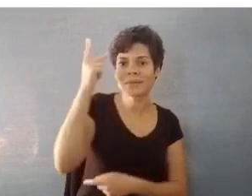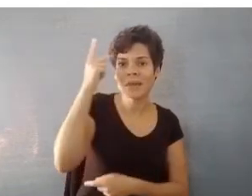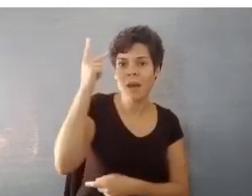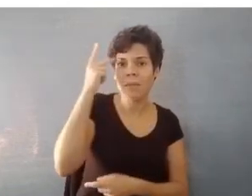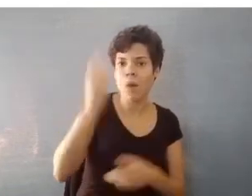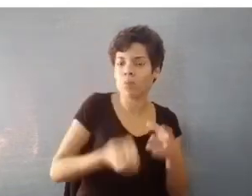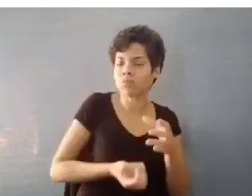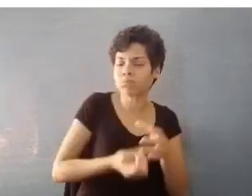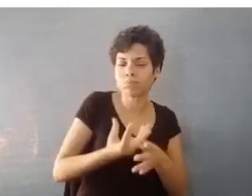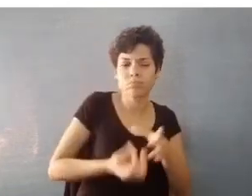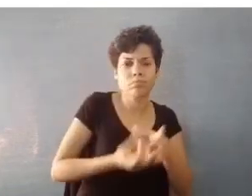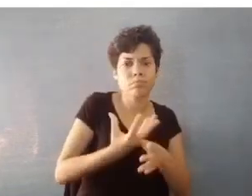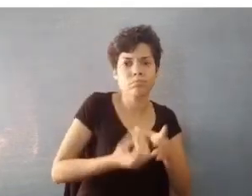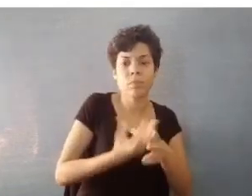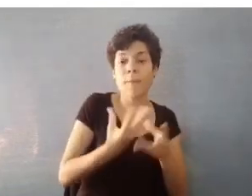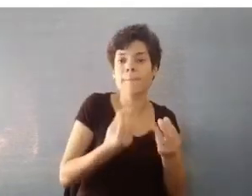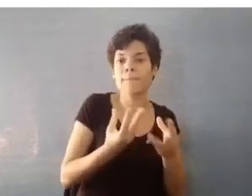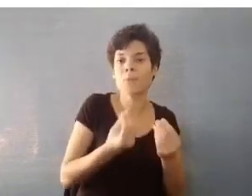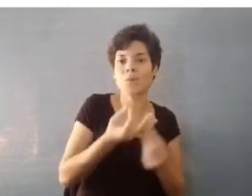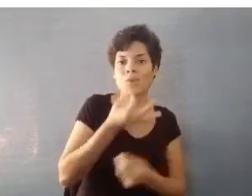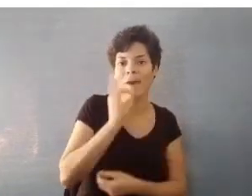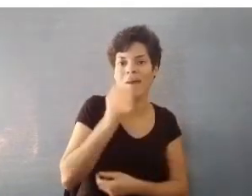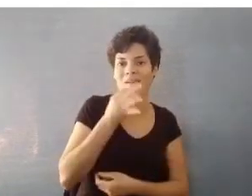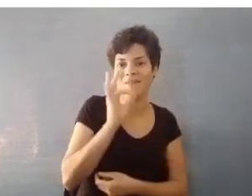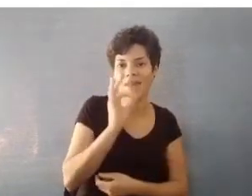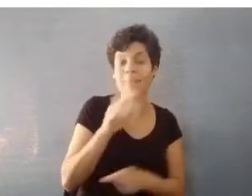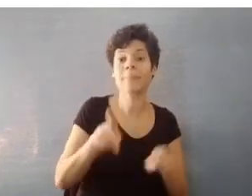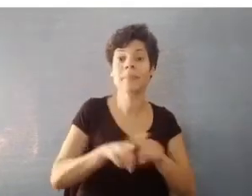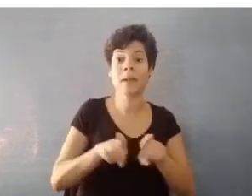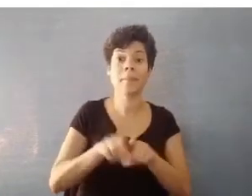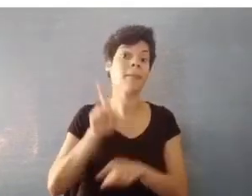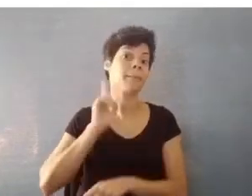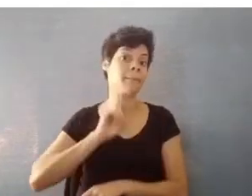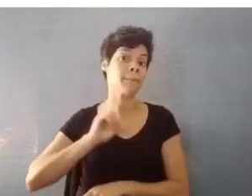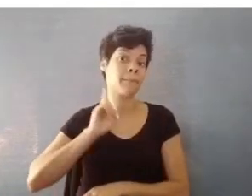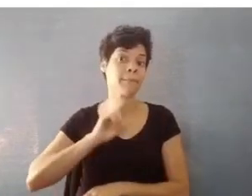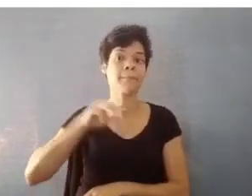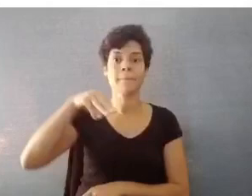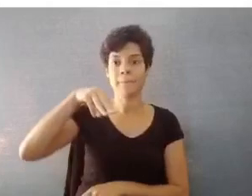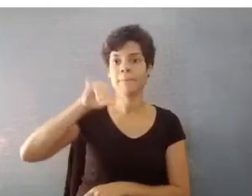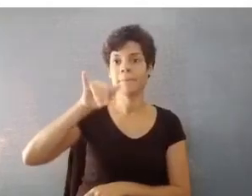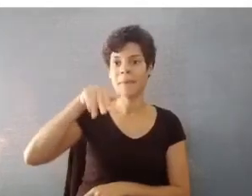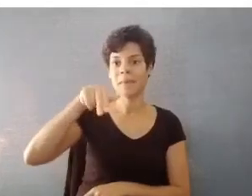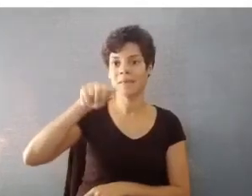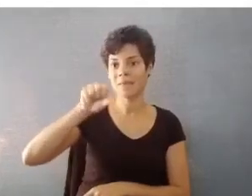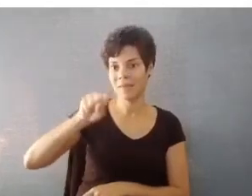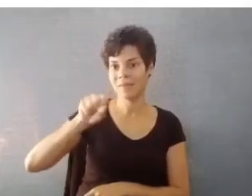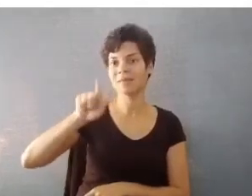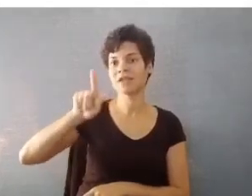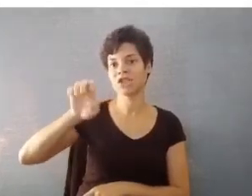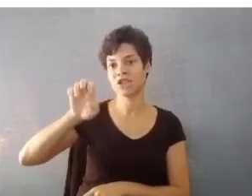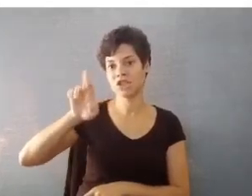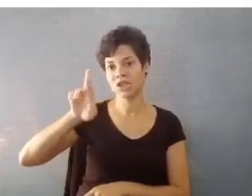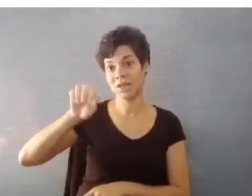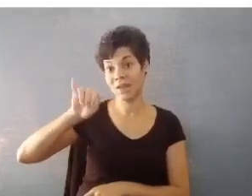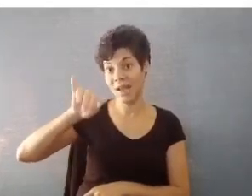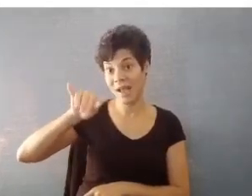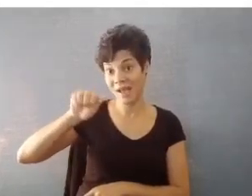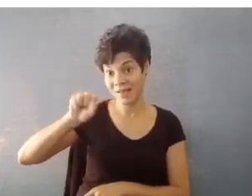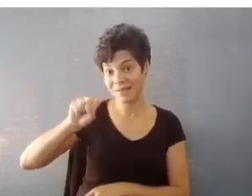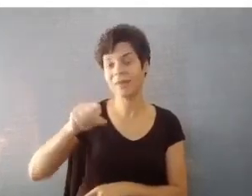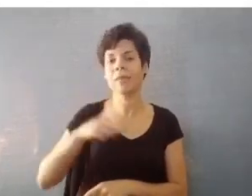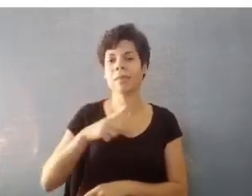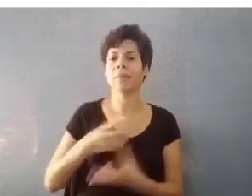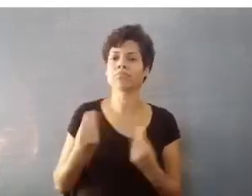de café e Minas Gerais um famoso produtor de leite. E